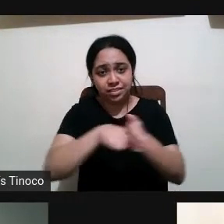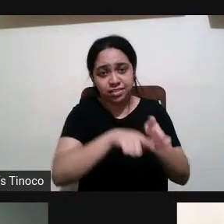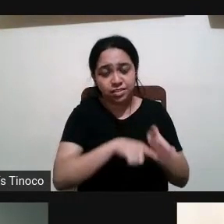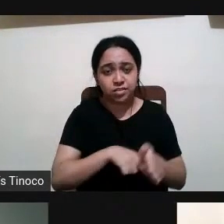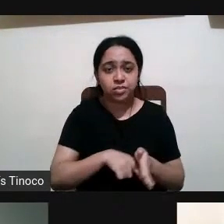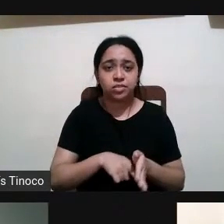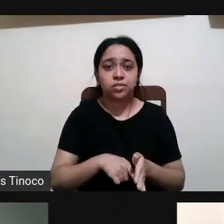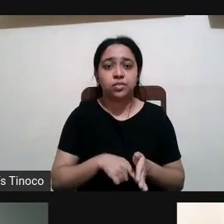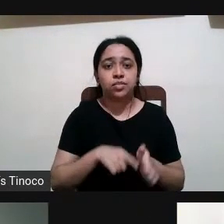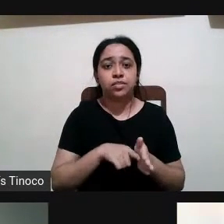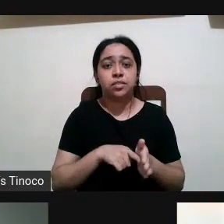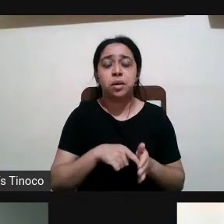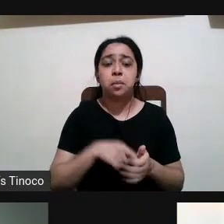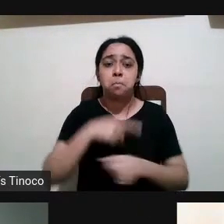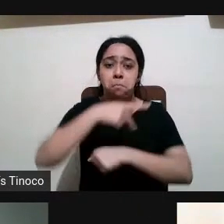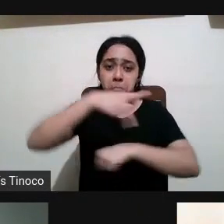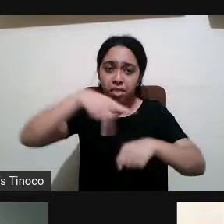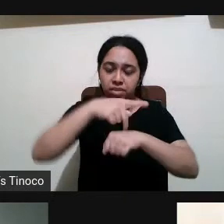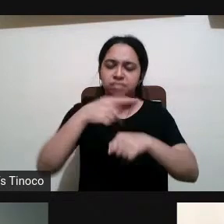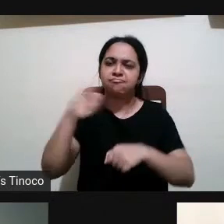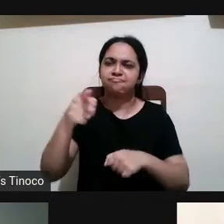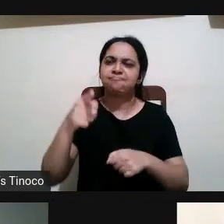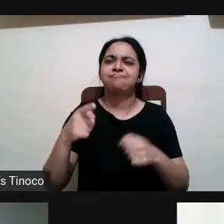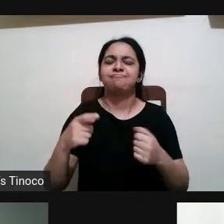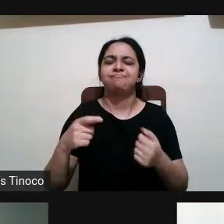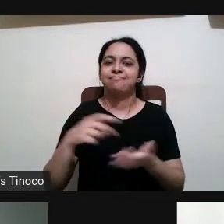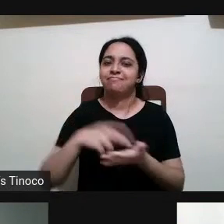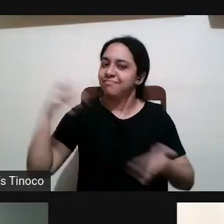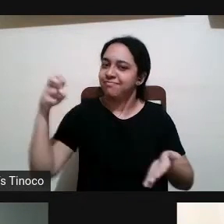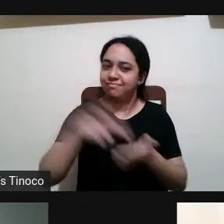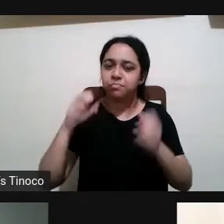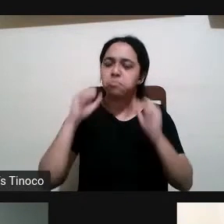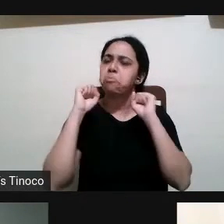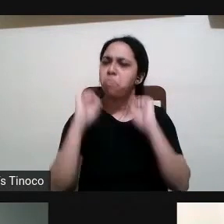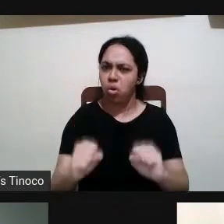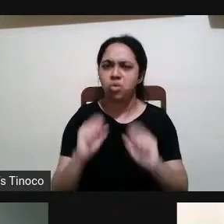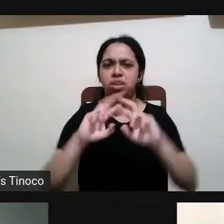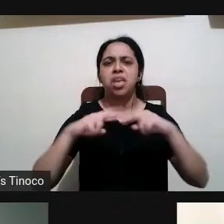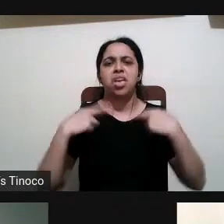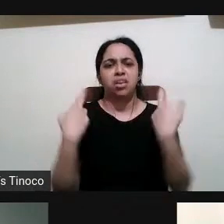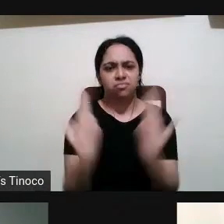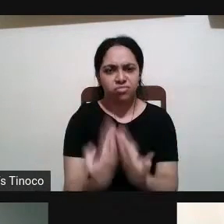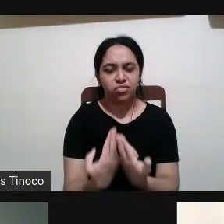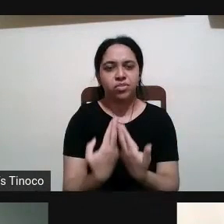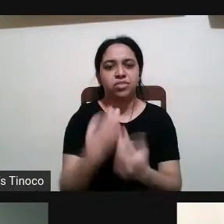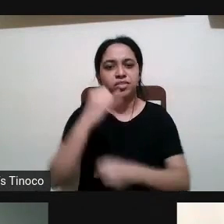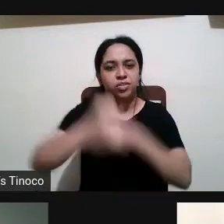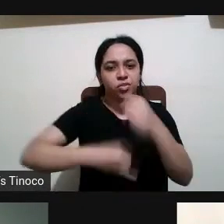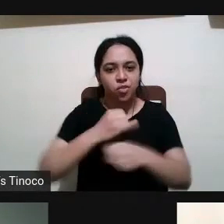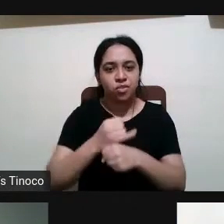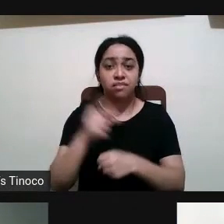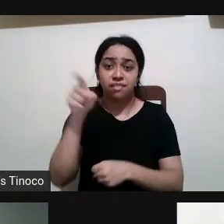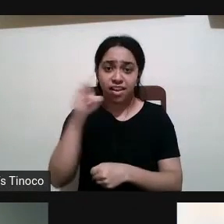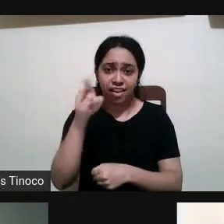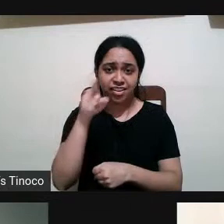de pesquisa pelo país, se anime e faça também algumas reuniões online, o grupo de pesquisa aí de Santa Catarina,